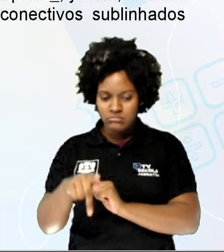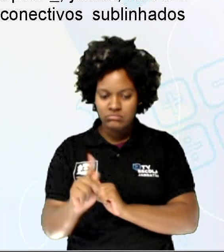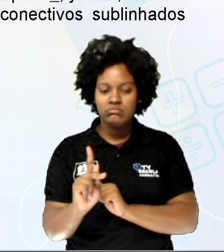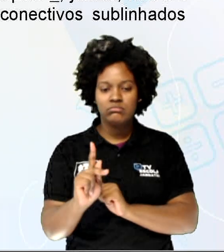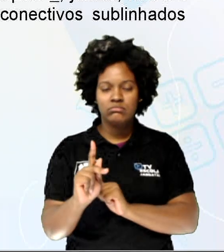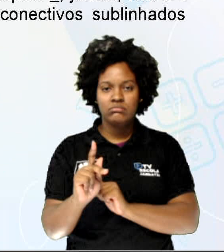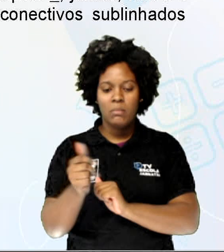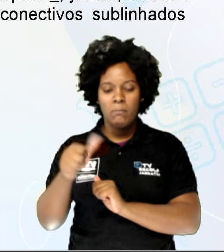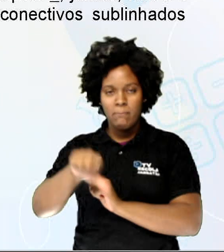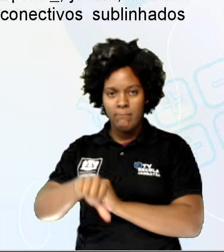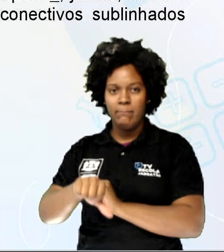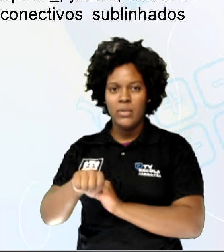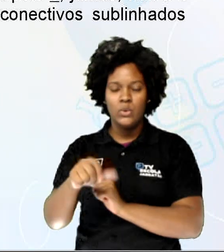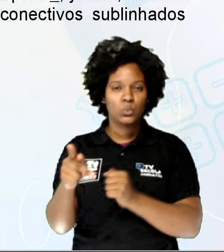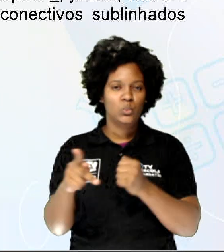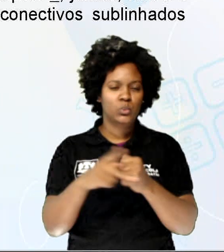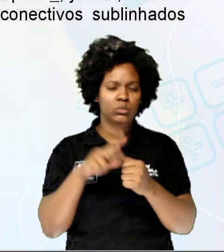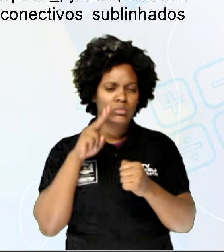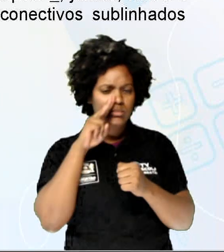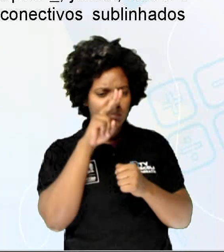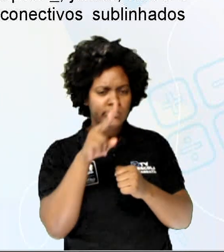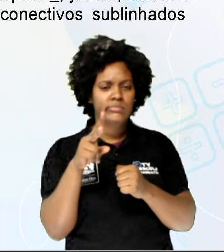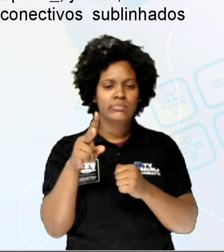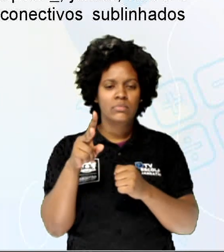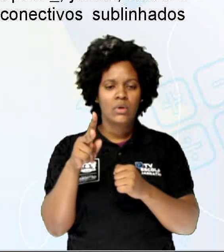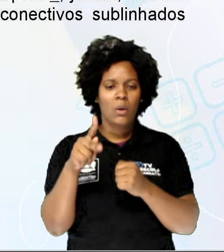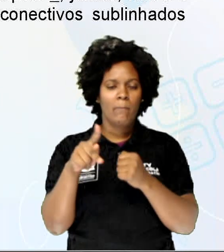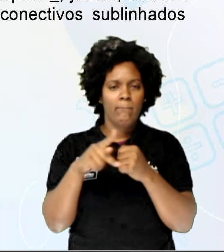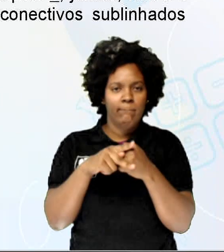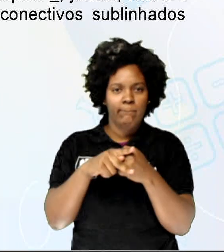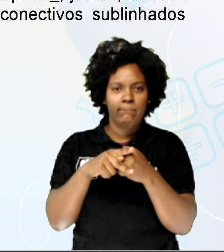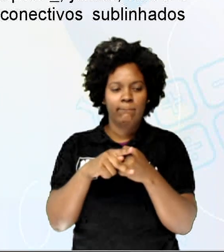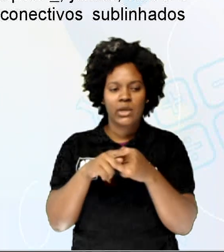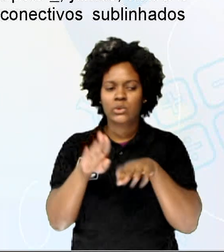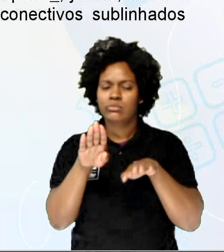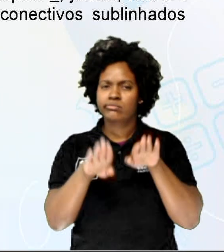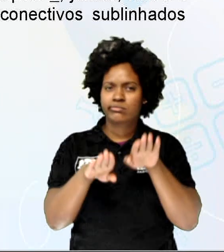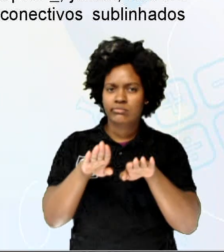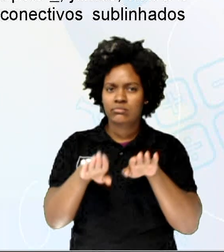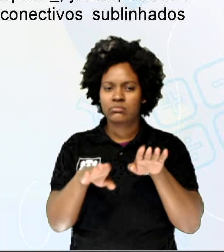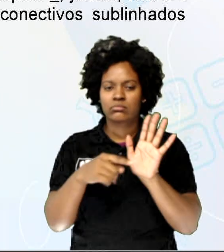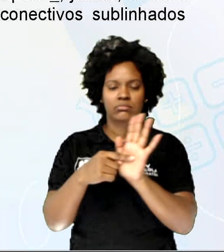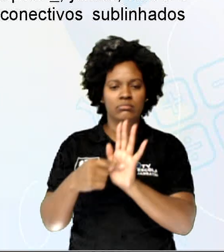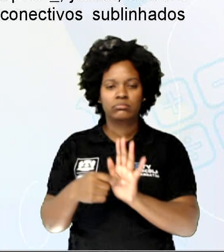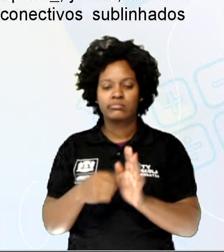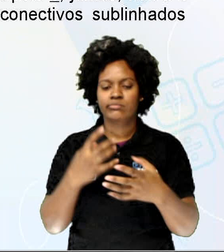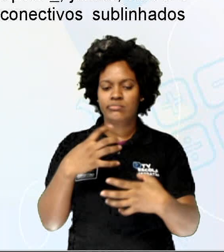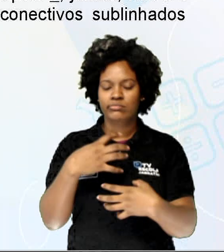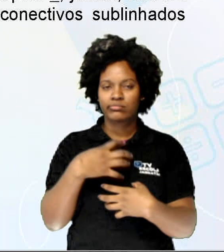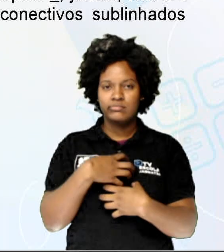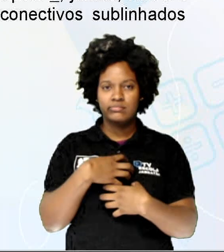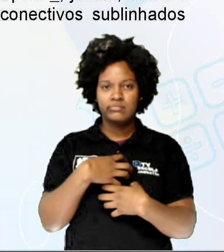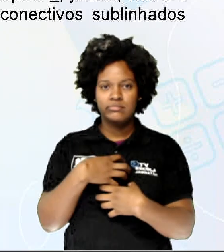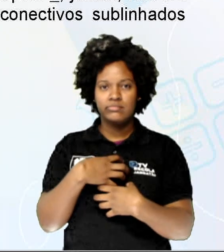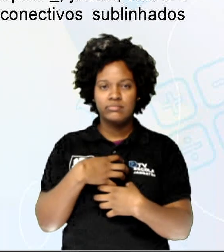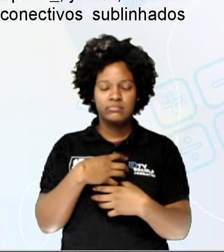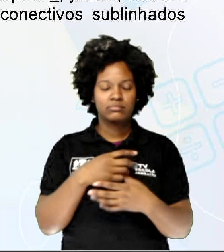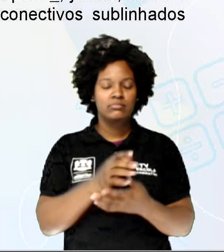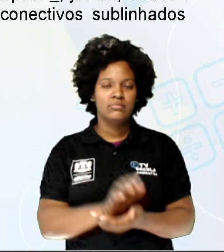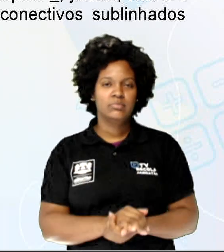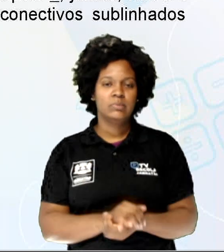destacado é um pronome relativo que tem o propósito de generalizar o sentido da locução verbal